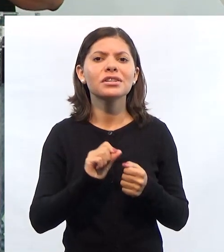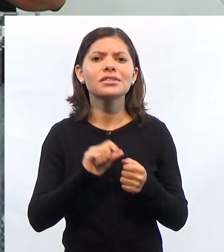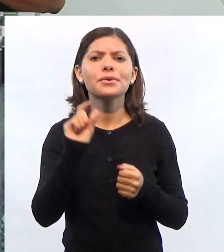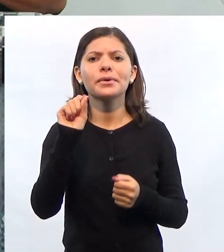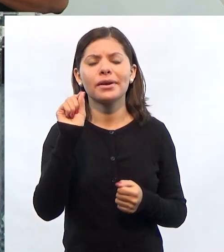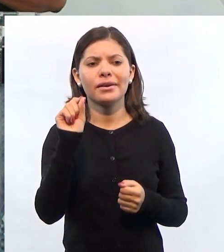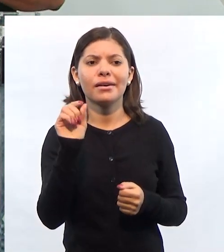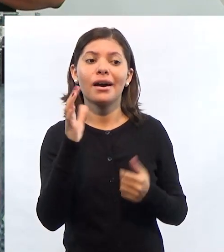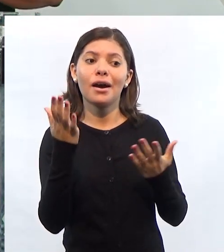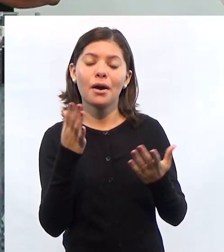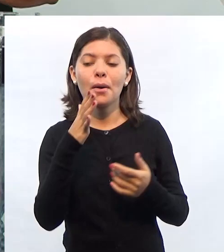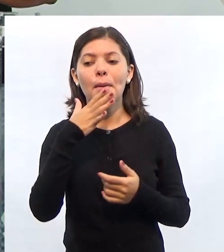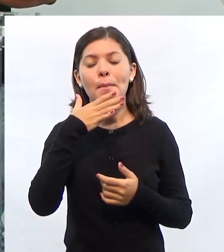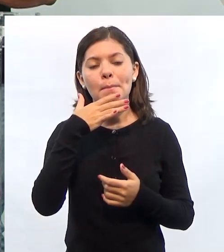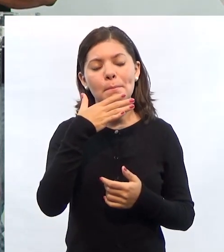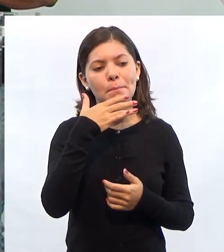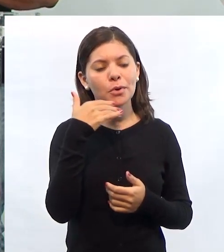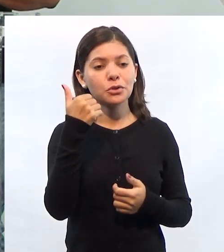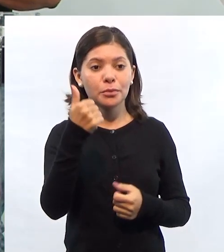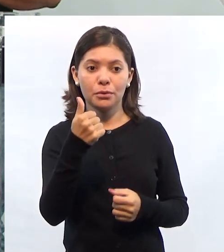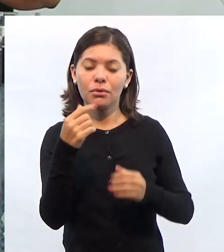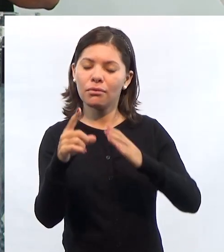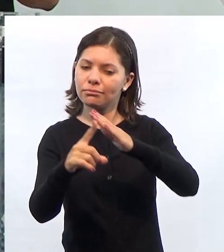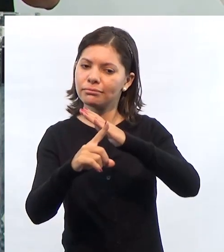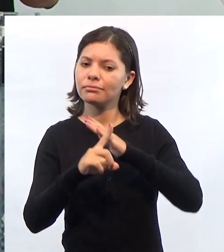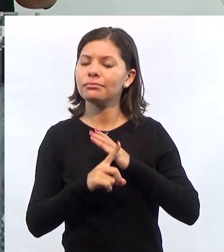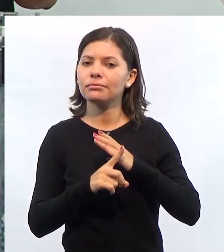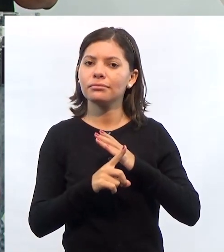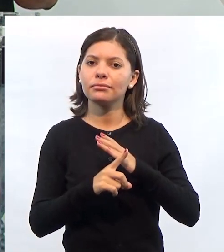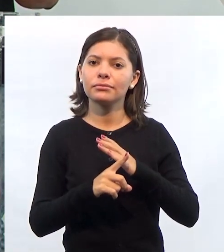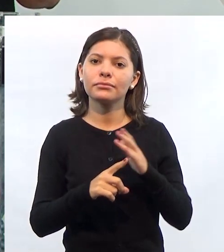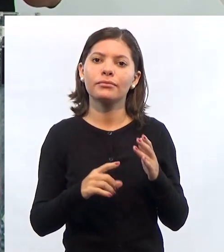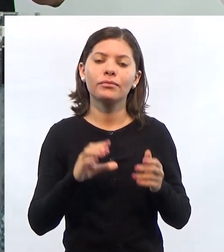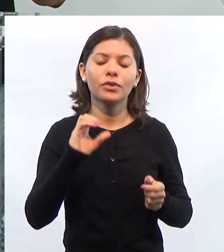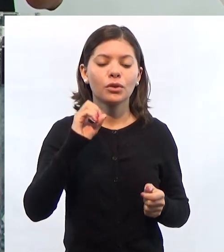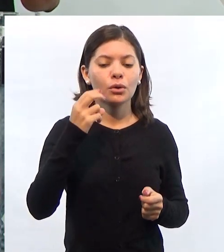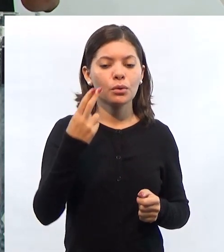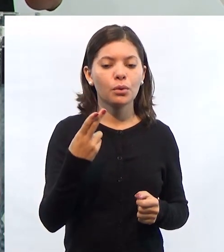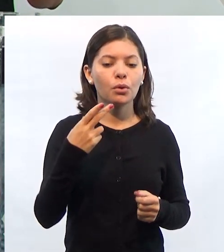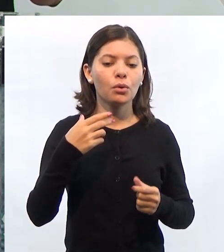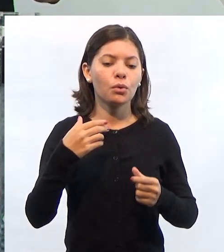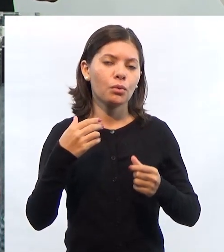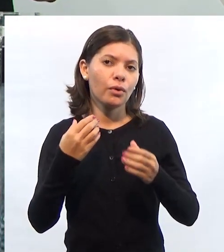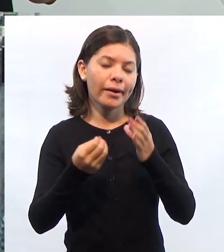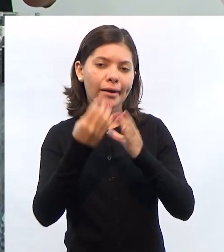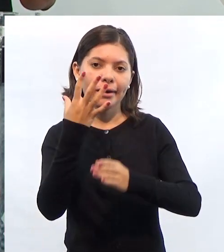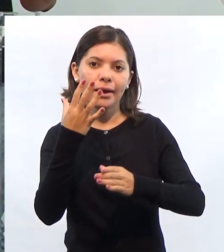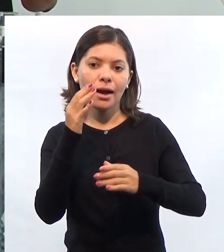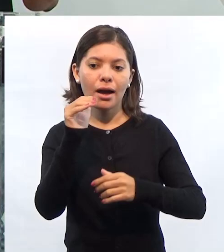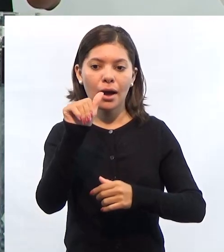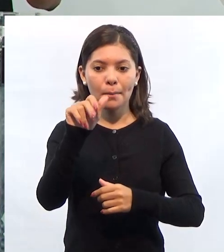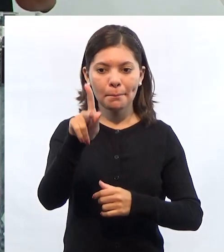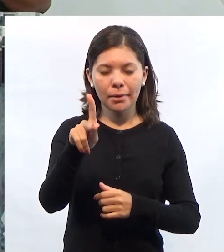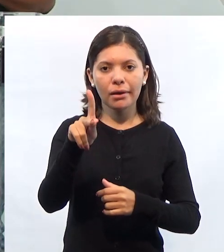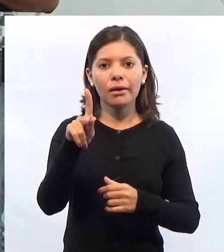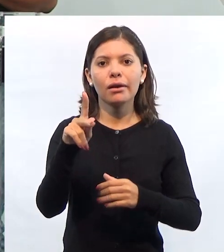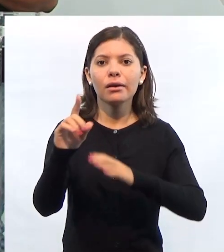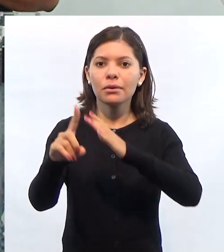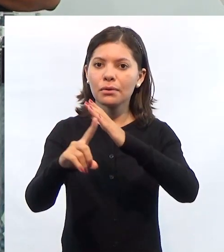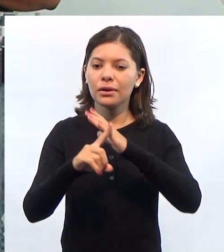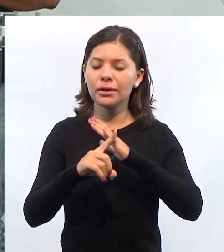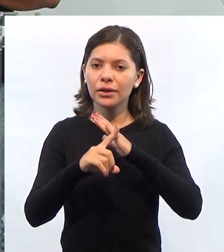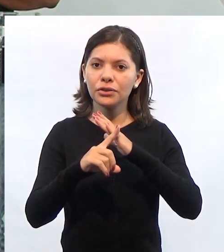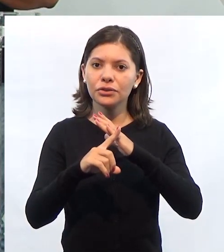Ah pode melhorar a tecnologia de atendimento pode ser podemos criar aplicativos que permite que